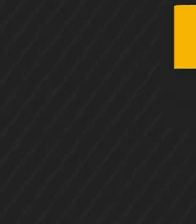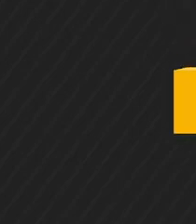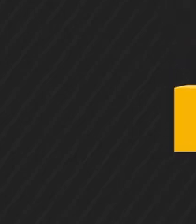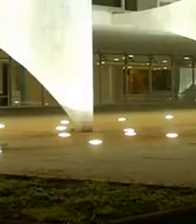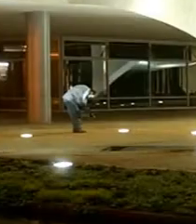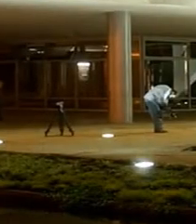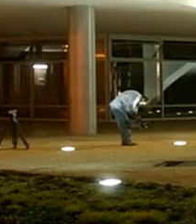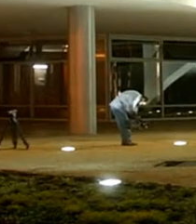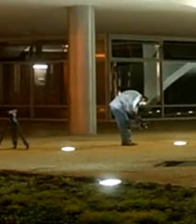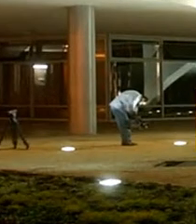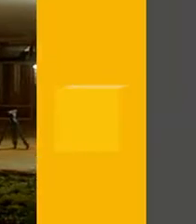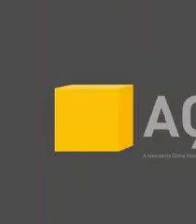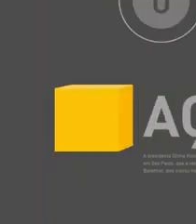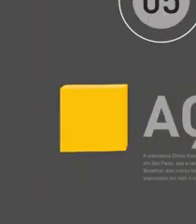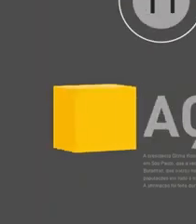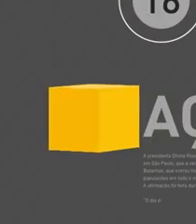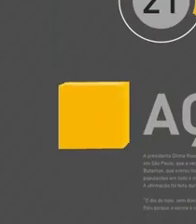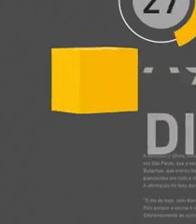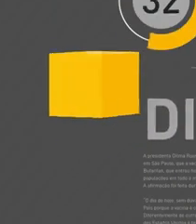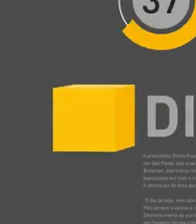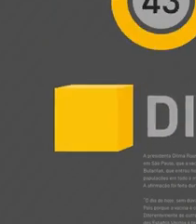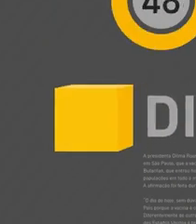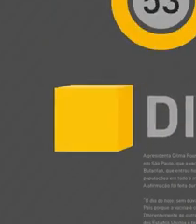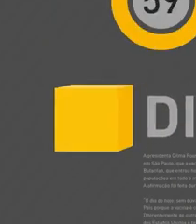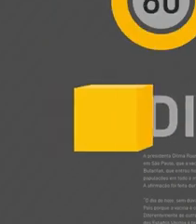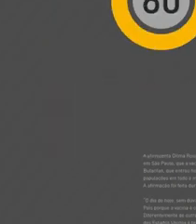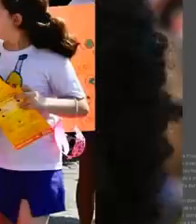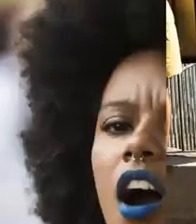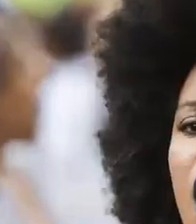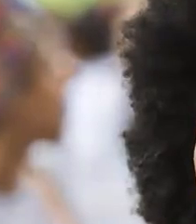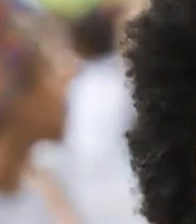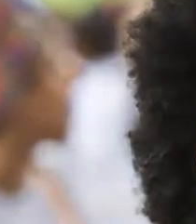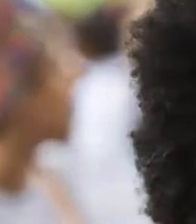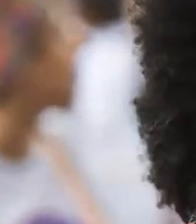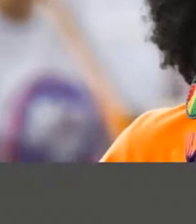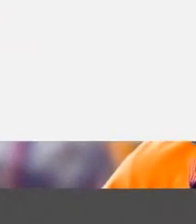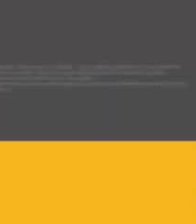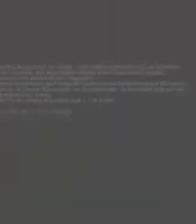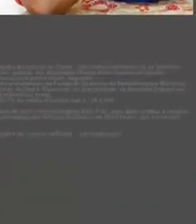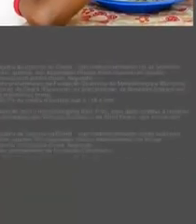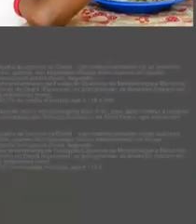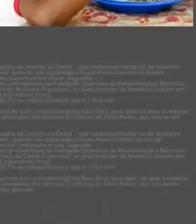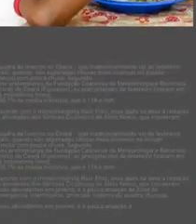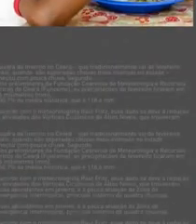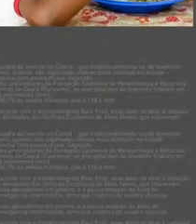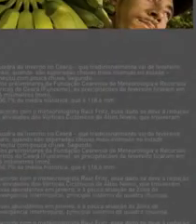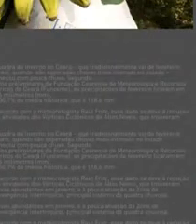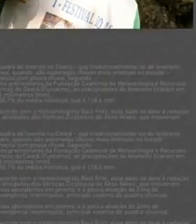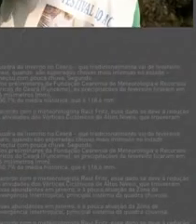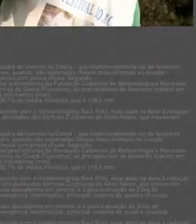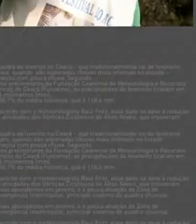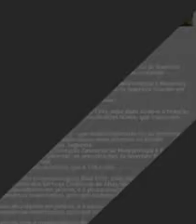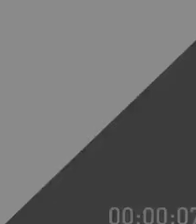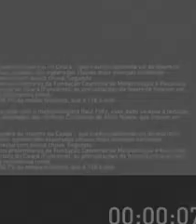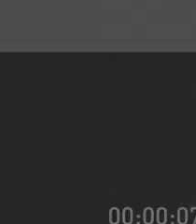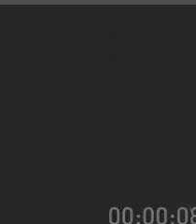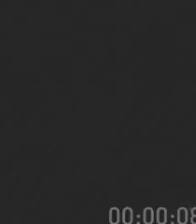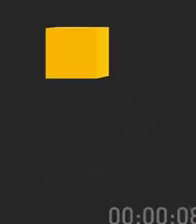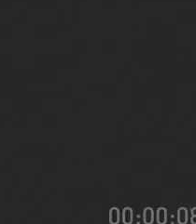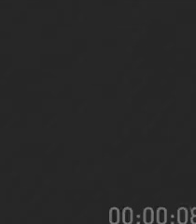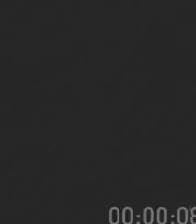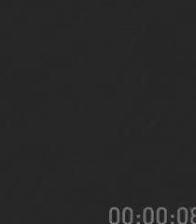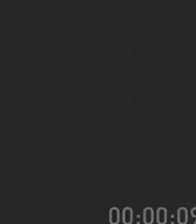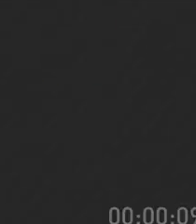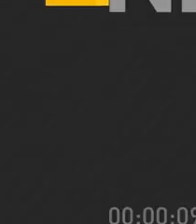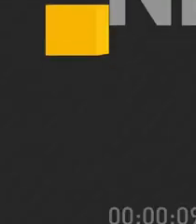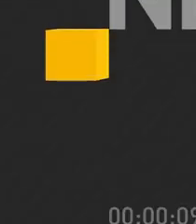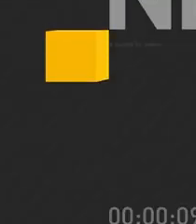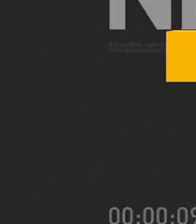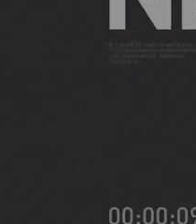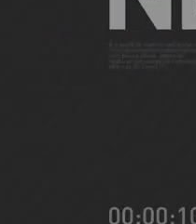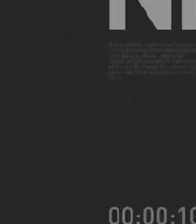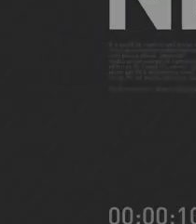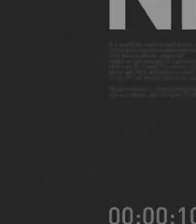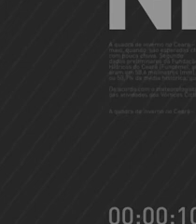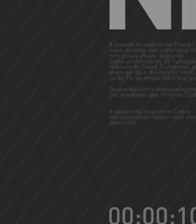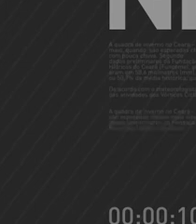a